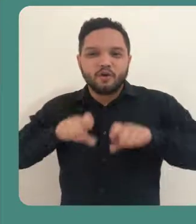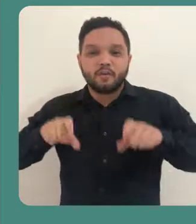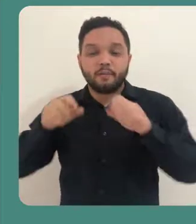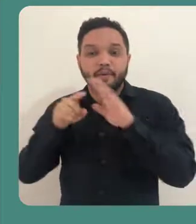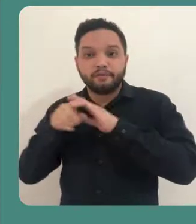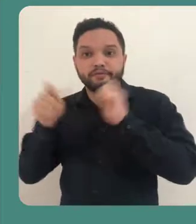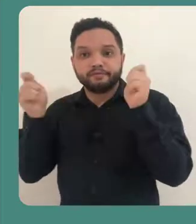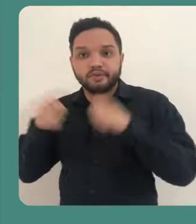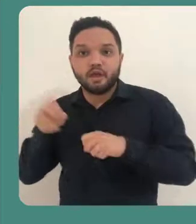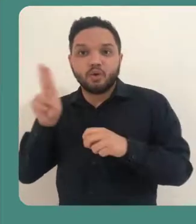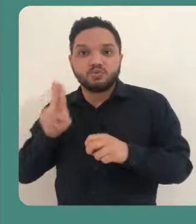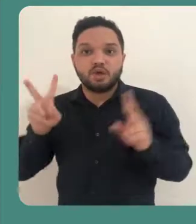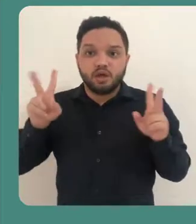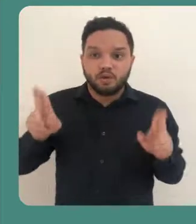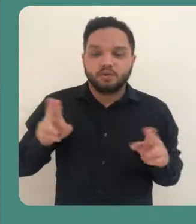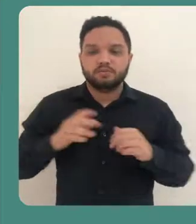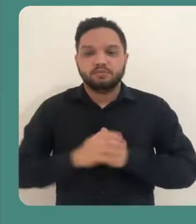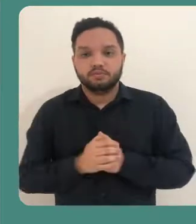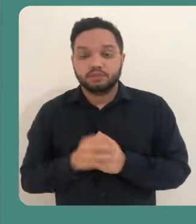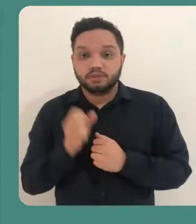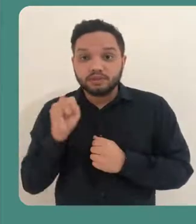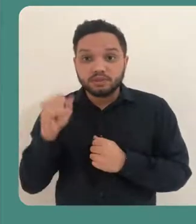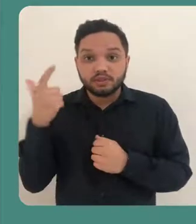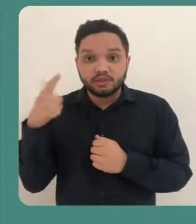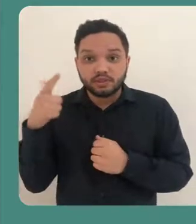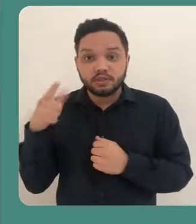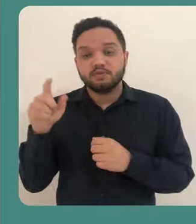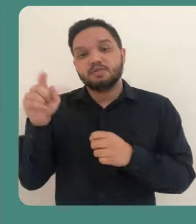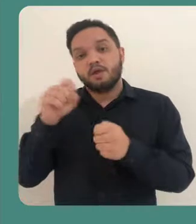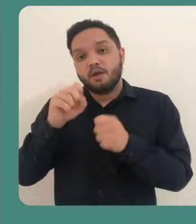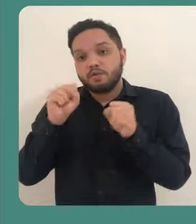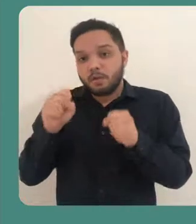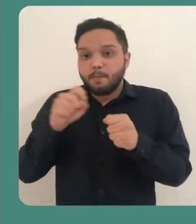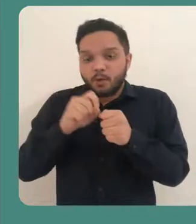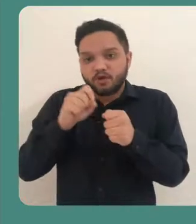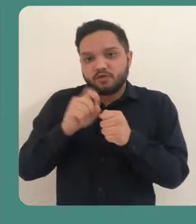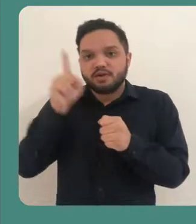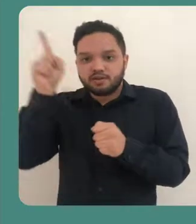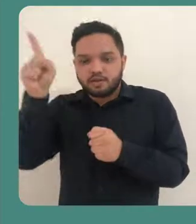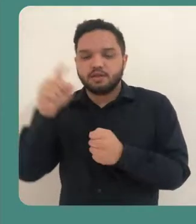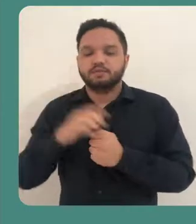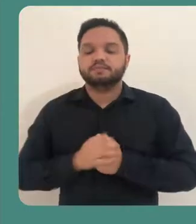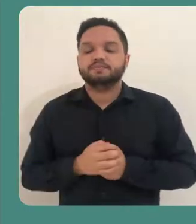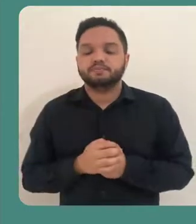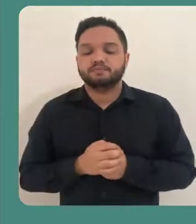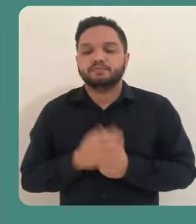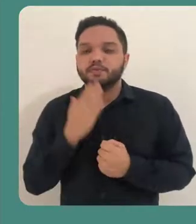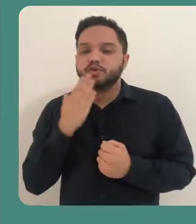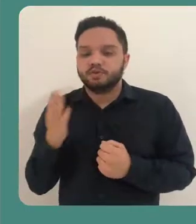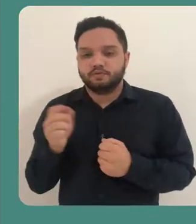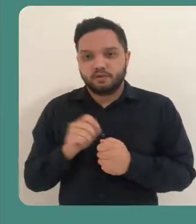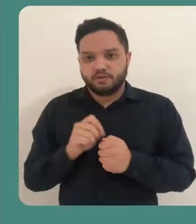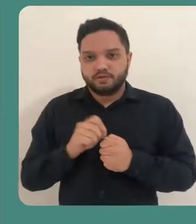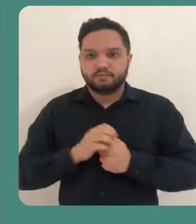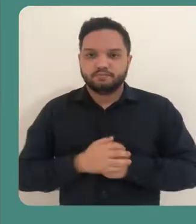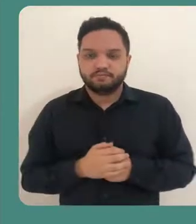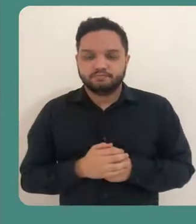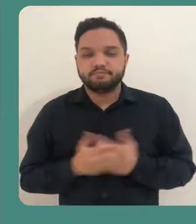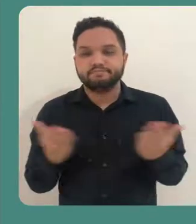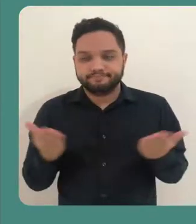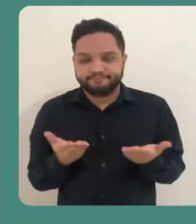no seu ambiente caso ele não tenha sido você pode fazer essa solicitação então aqui no mudo